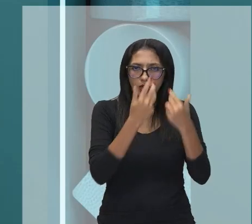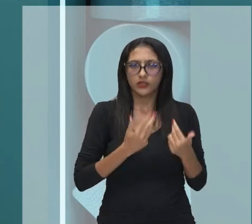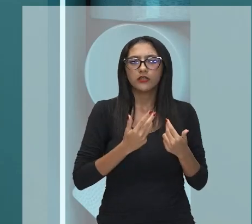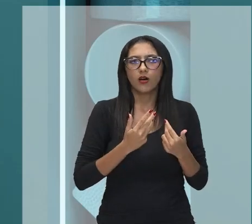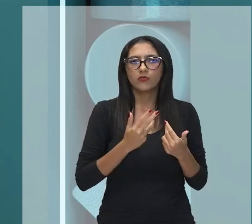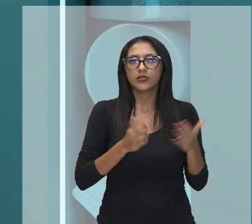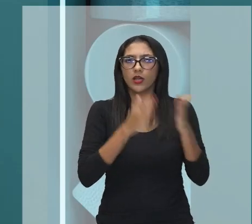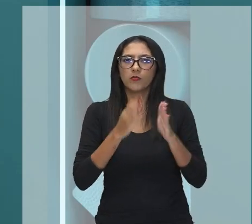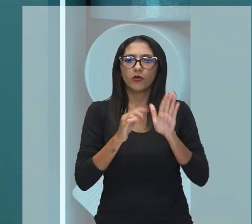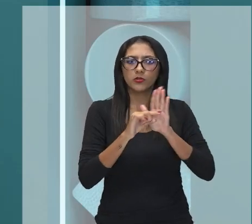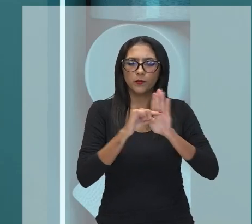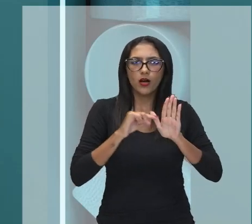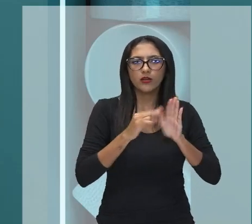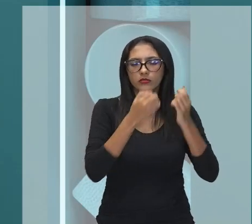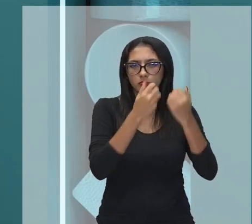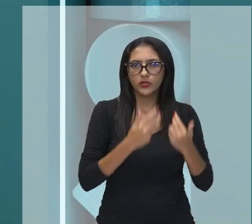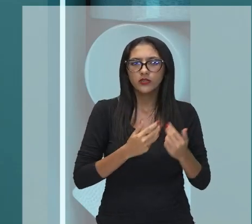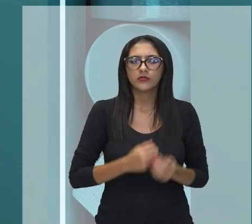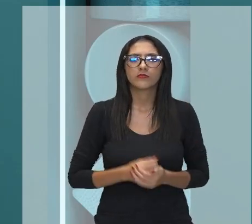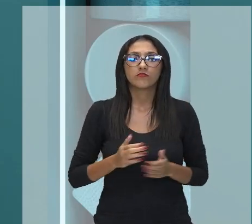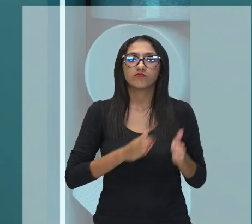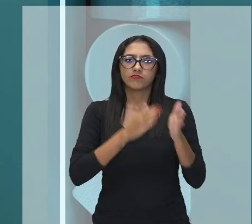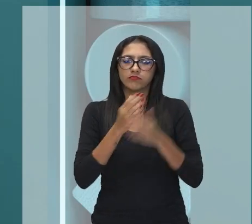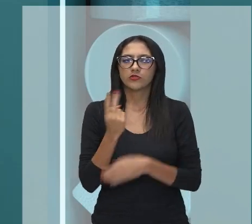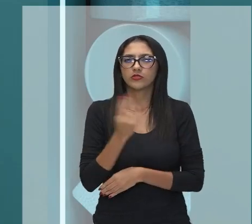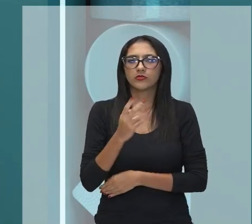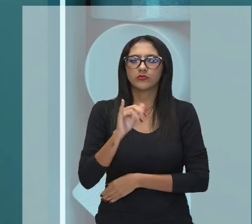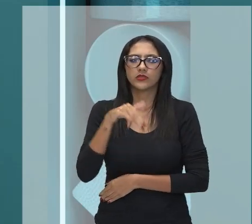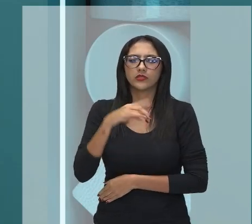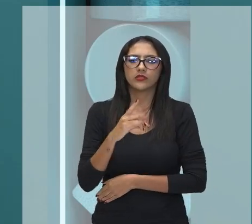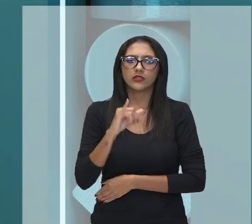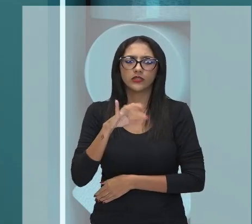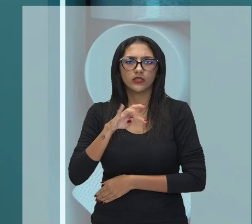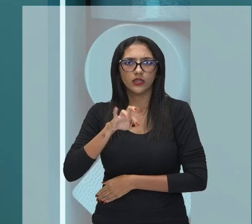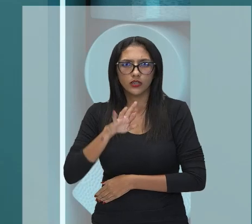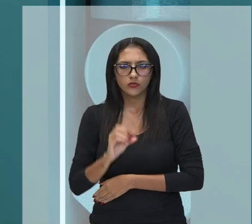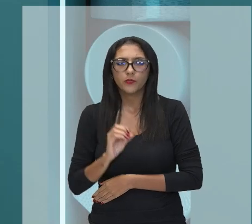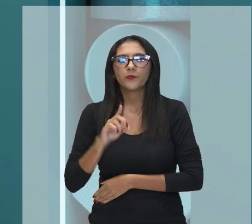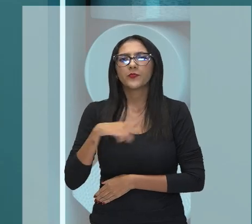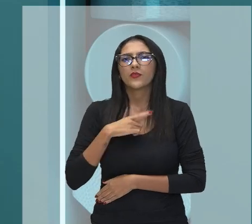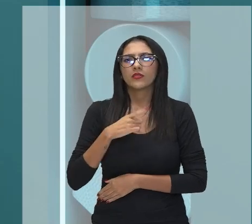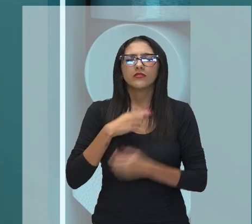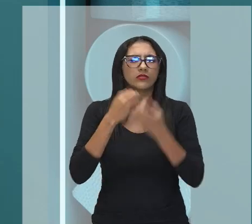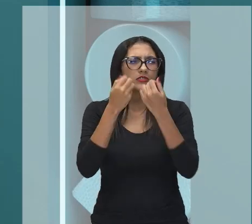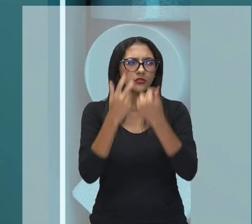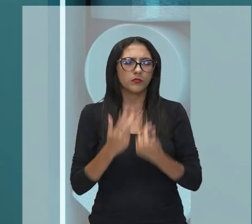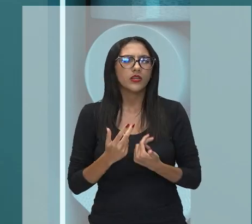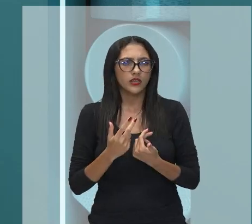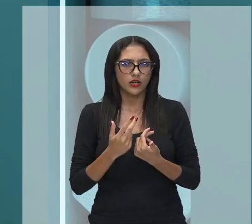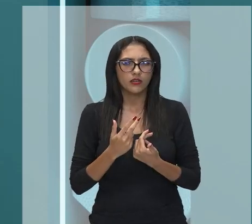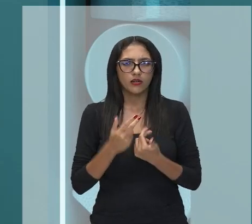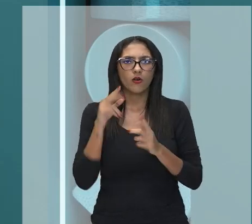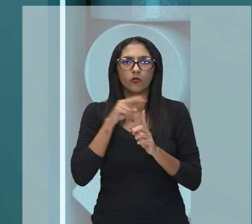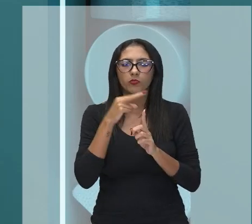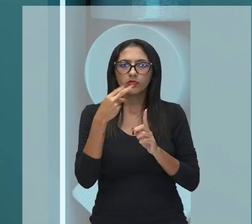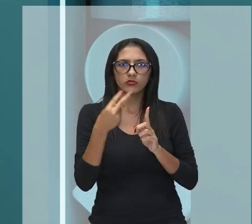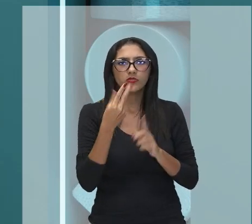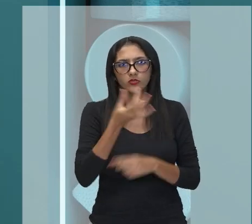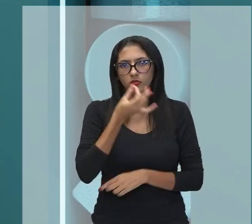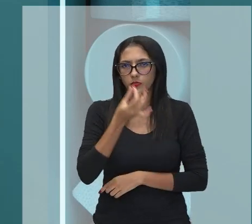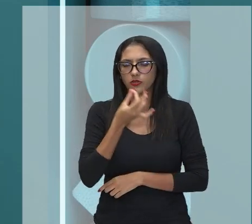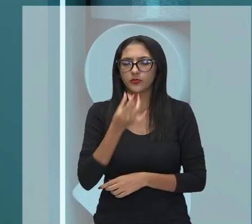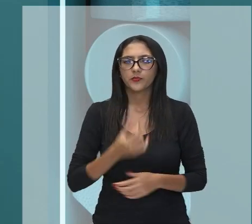personagem falar. Discurso indireto, o narrador reproduz, diz o que o personagem falou com as palavras